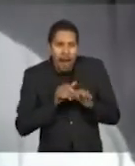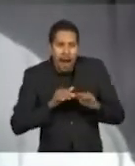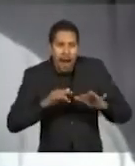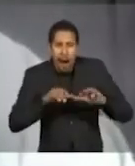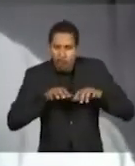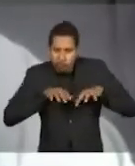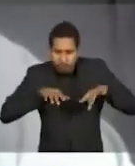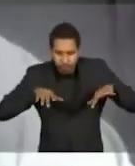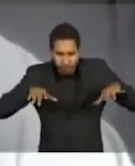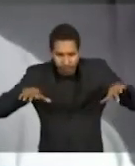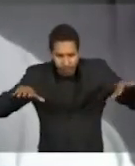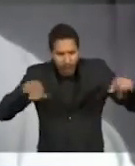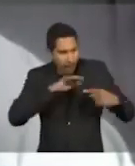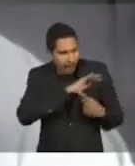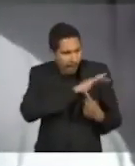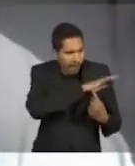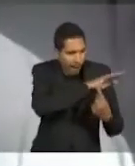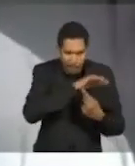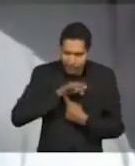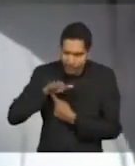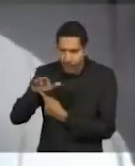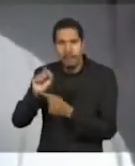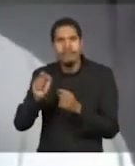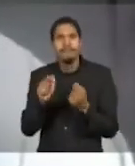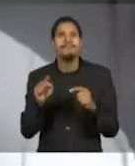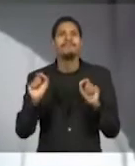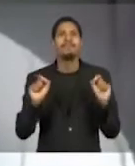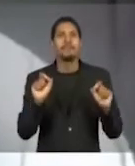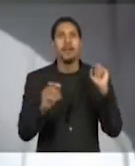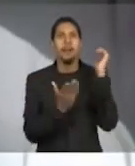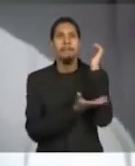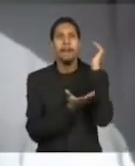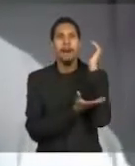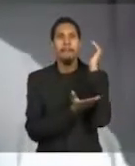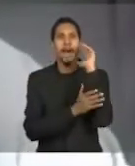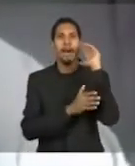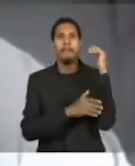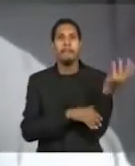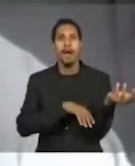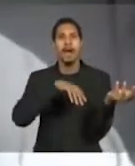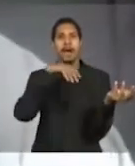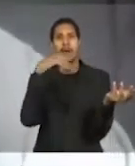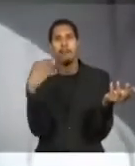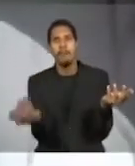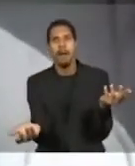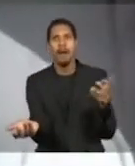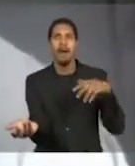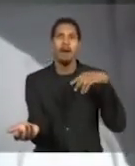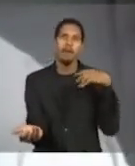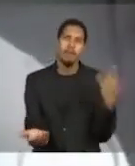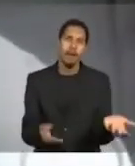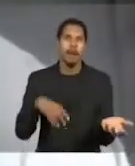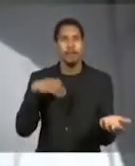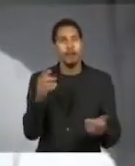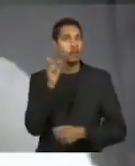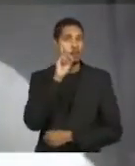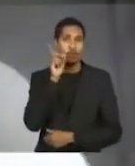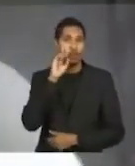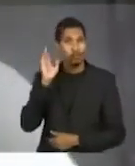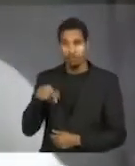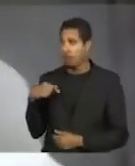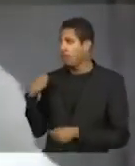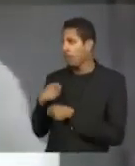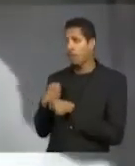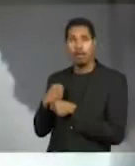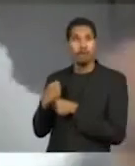já não eram muitas, estão sendo jogadas no chão todo santo dia, há alguns anos. Eu tenho